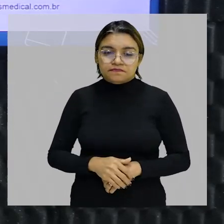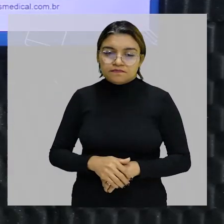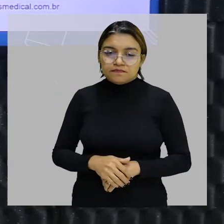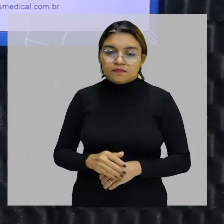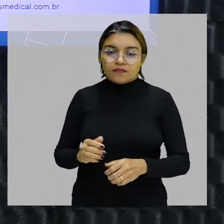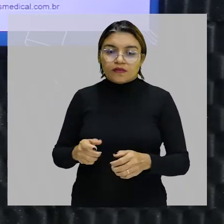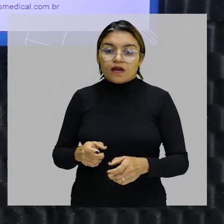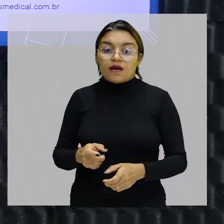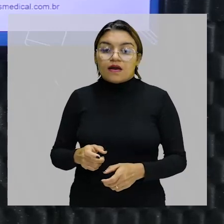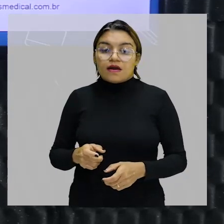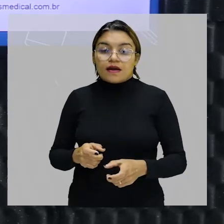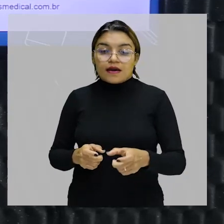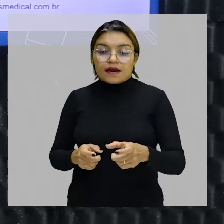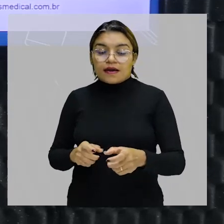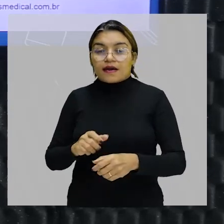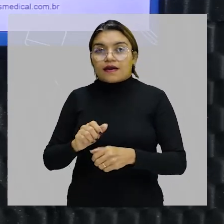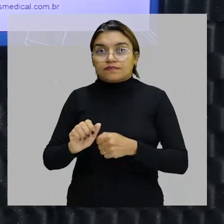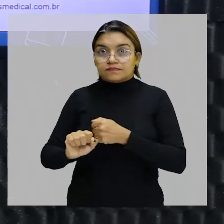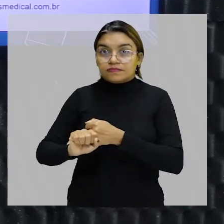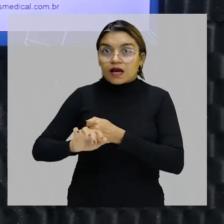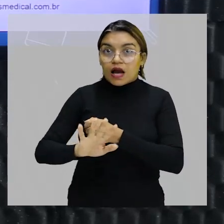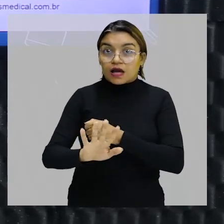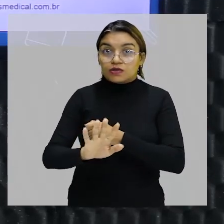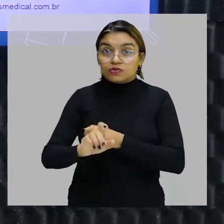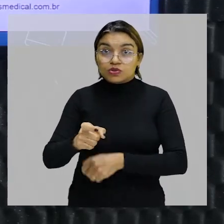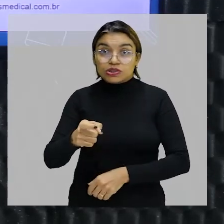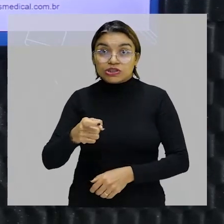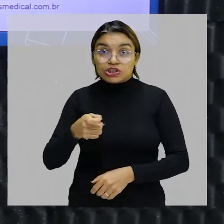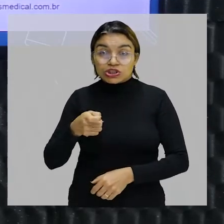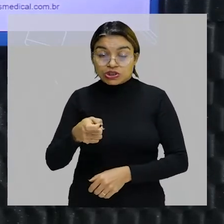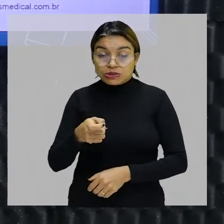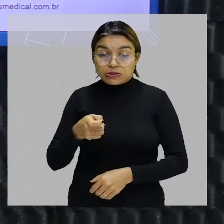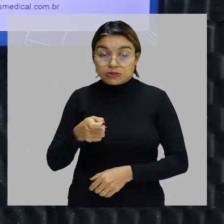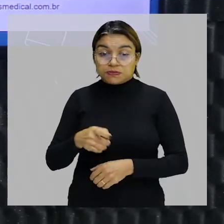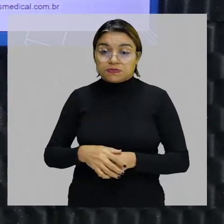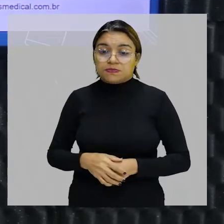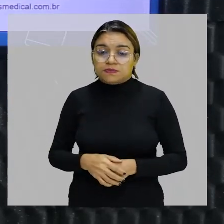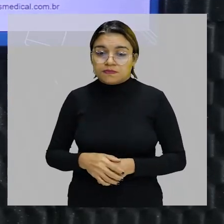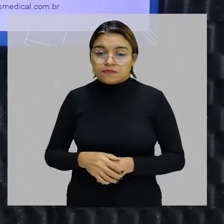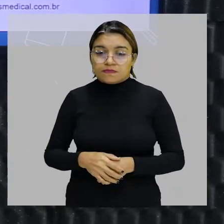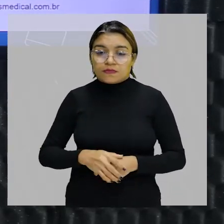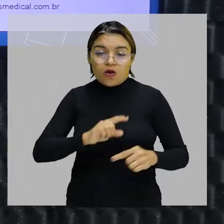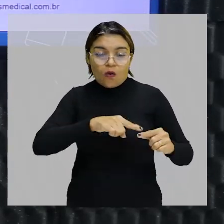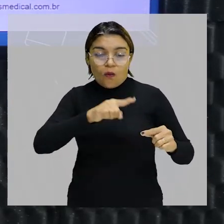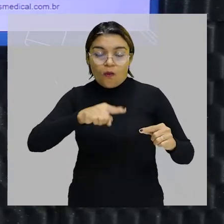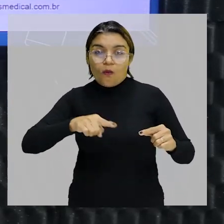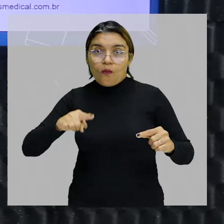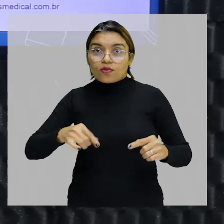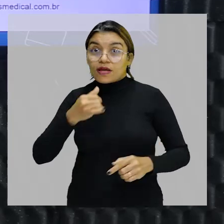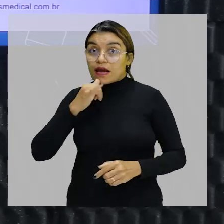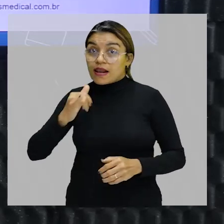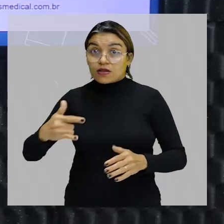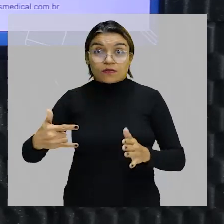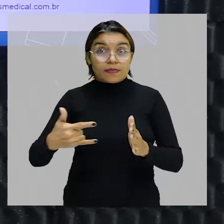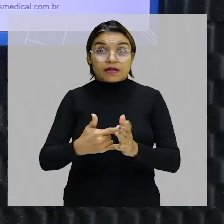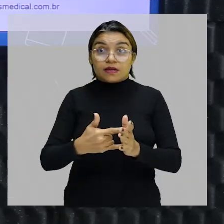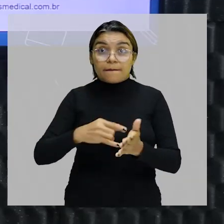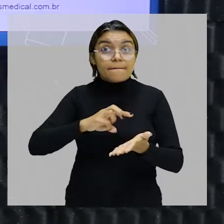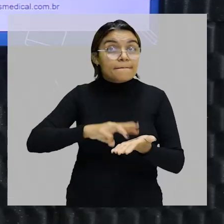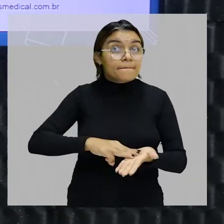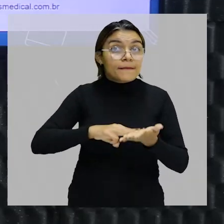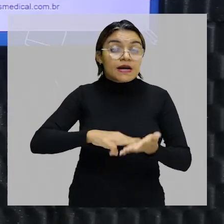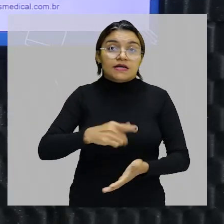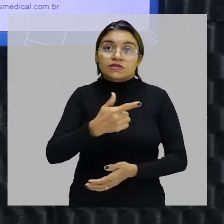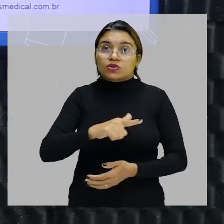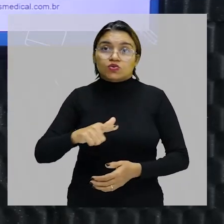e a radiação gama. São ondas eletromagnéticas, elas não carregam massas, então não são partículas,